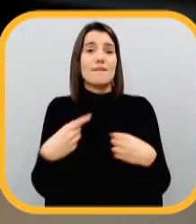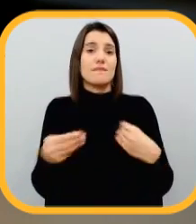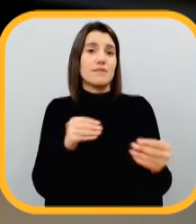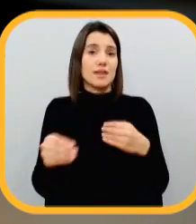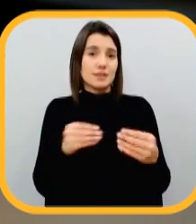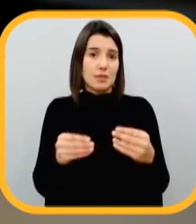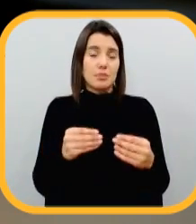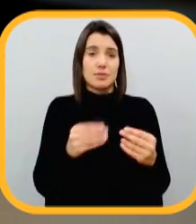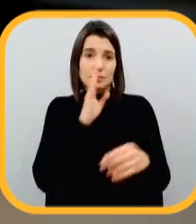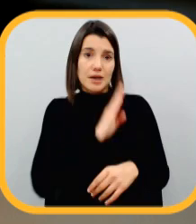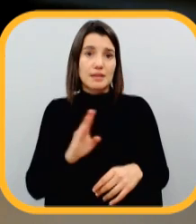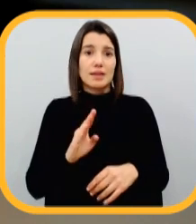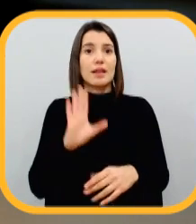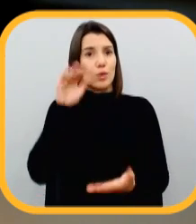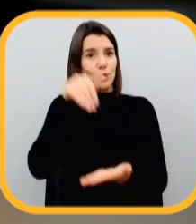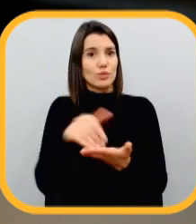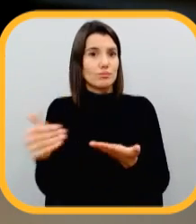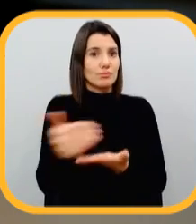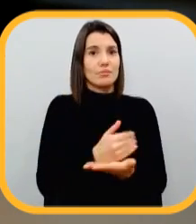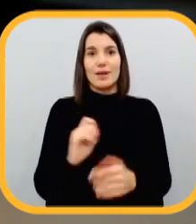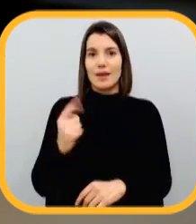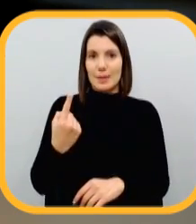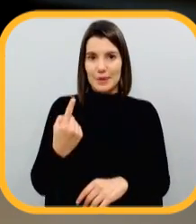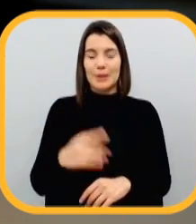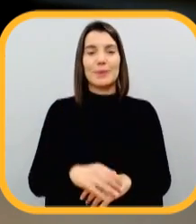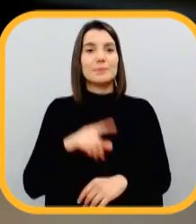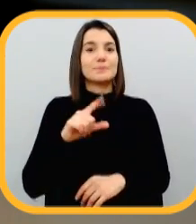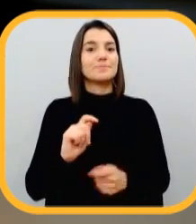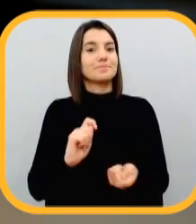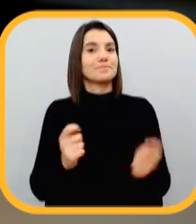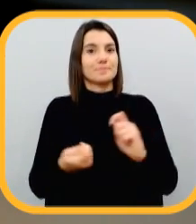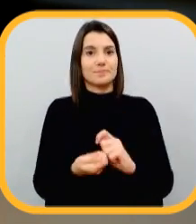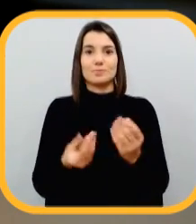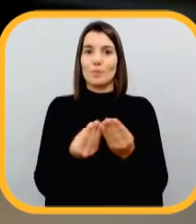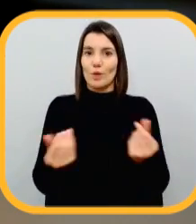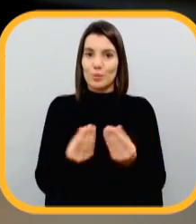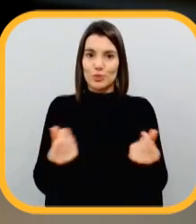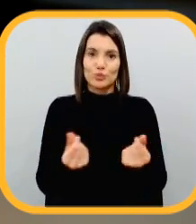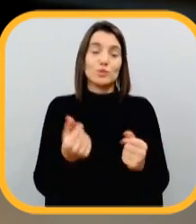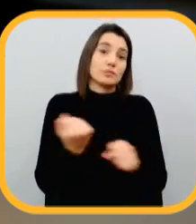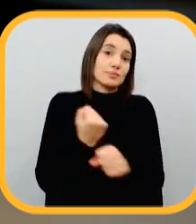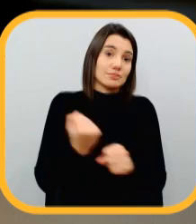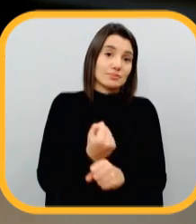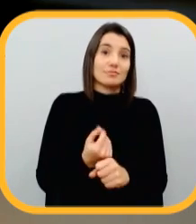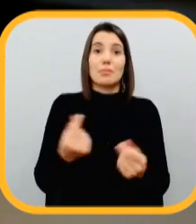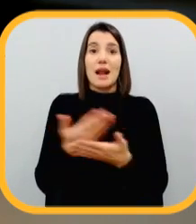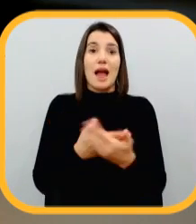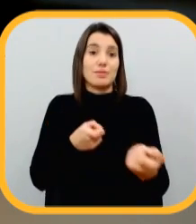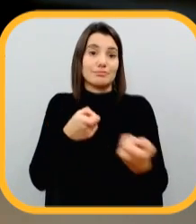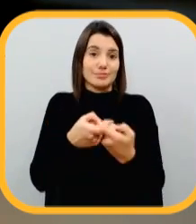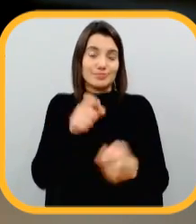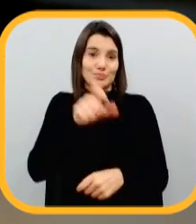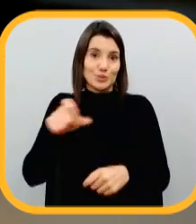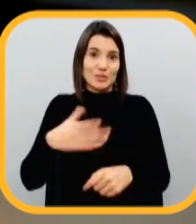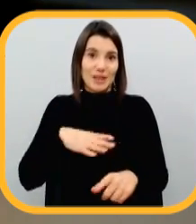pela flexibilidade na aplicação e rapidez na recolha dos dados e pela adaptação dos produtos ou serviços ao